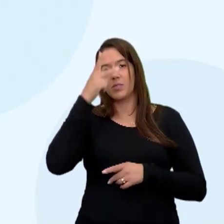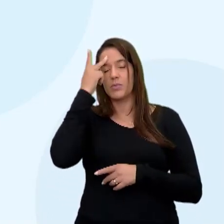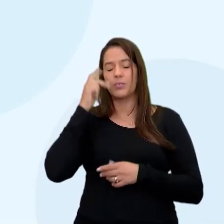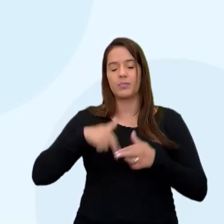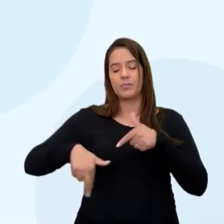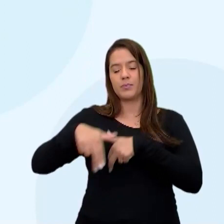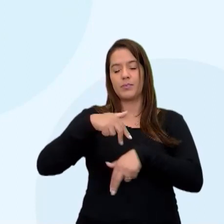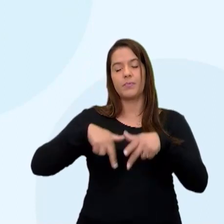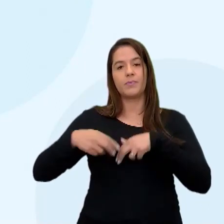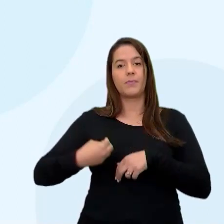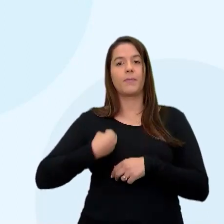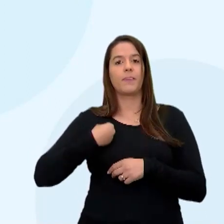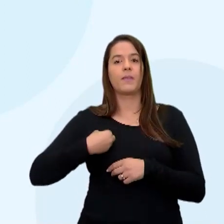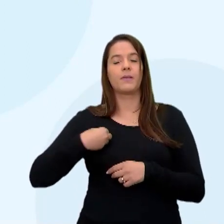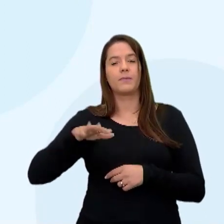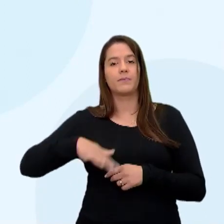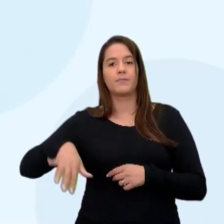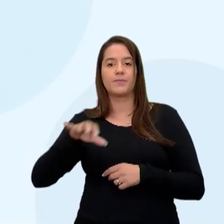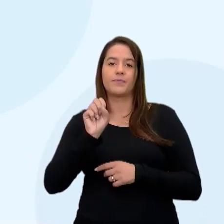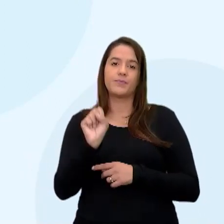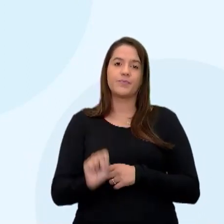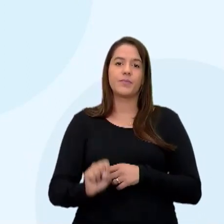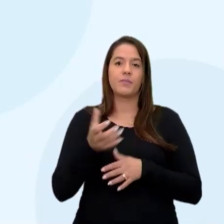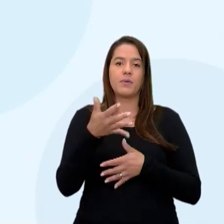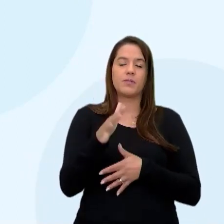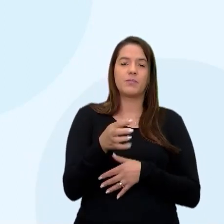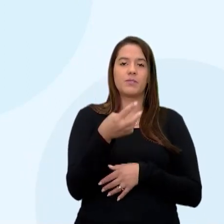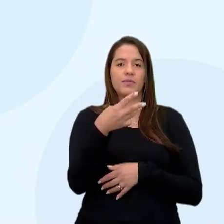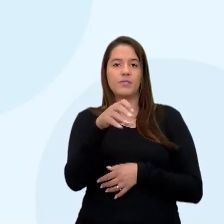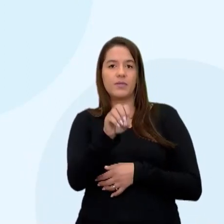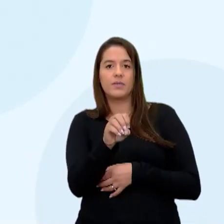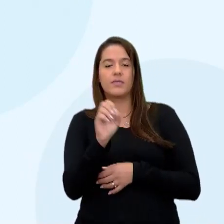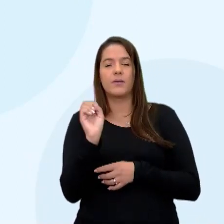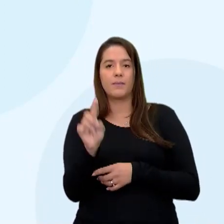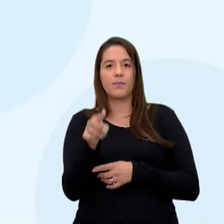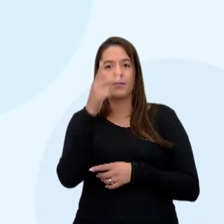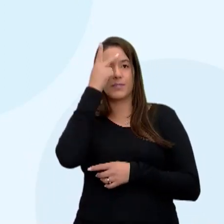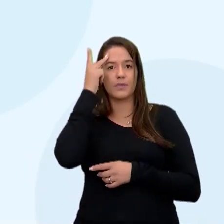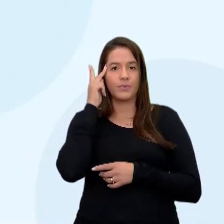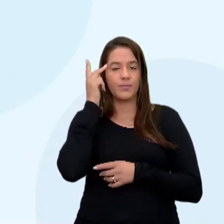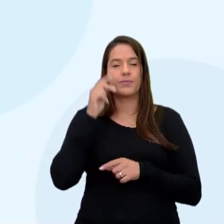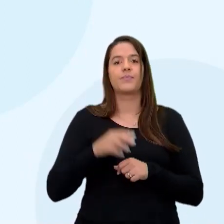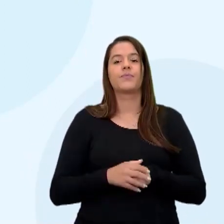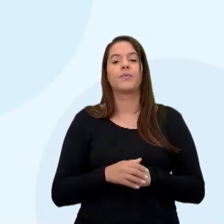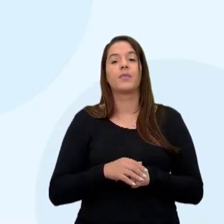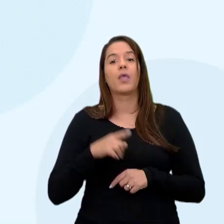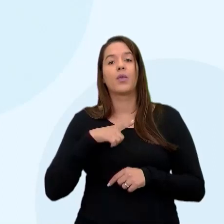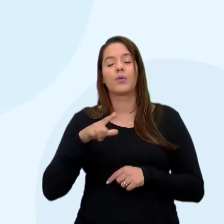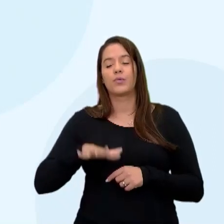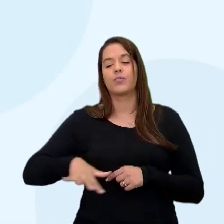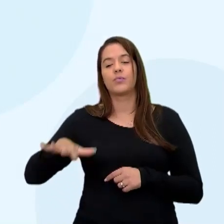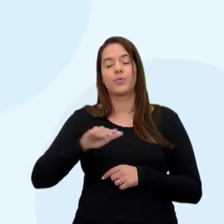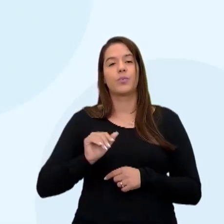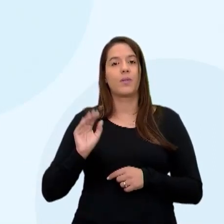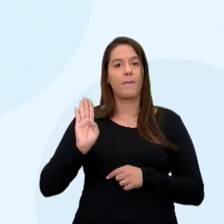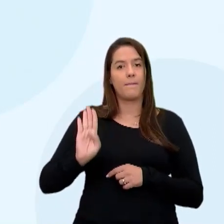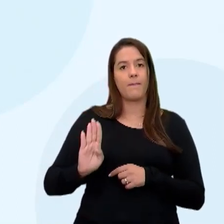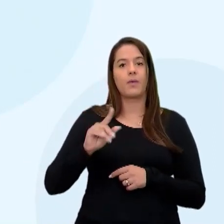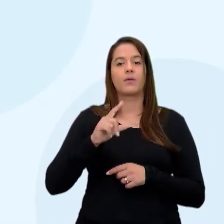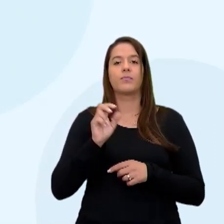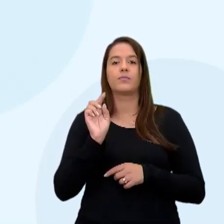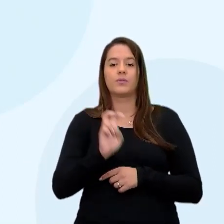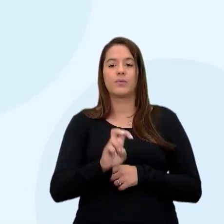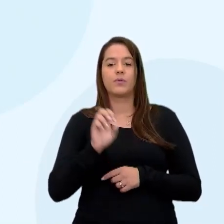no centro-oeste e na região sul, em torno aí de 30 mil pessoas. Temos aí o centro de zona B, com 251